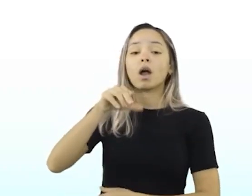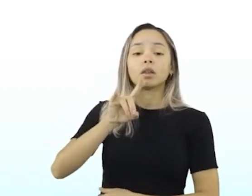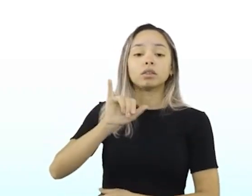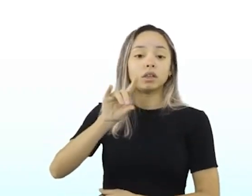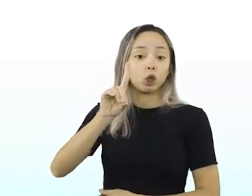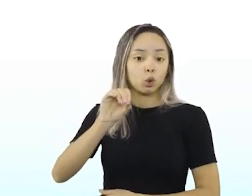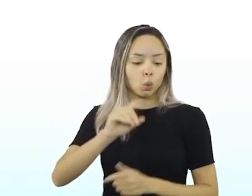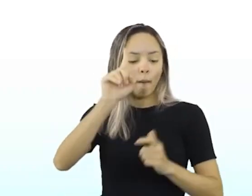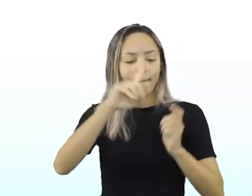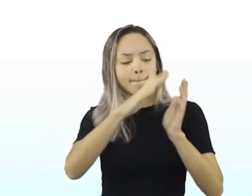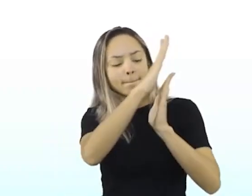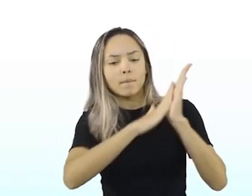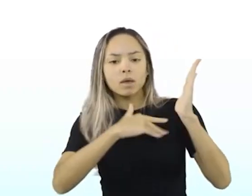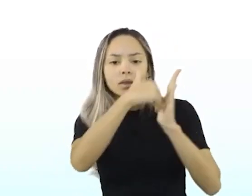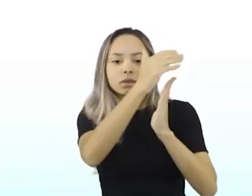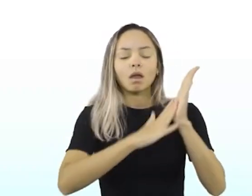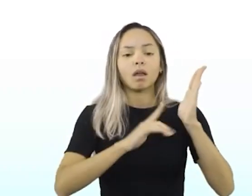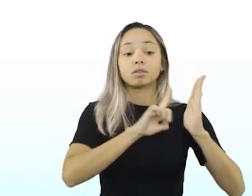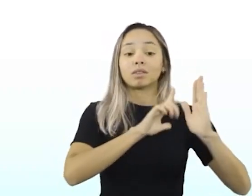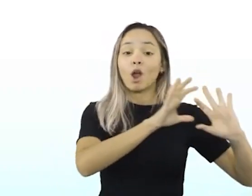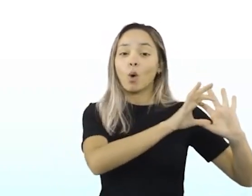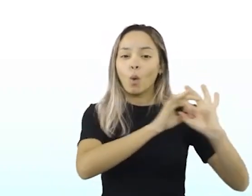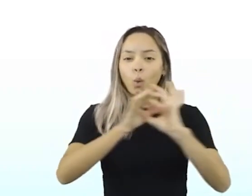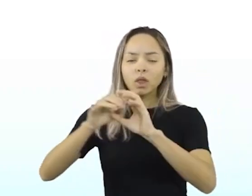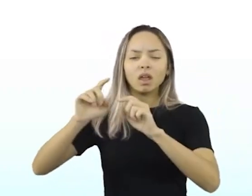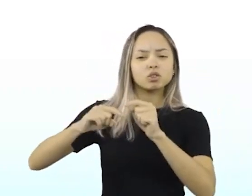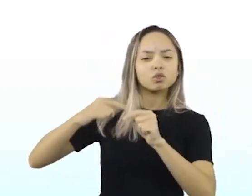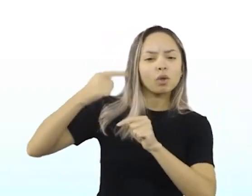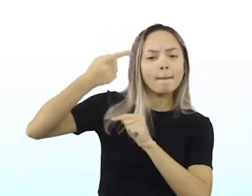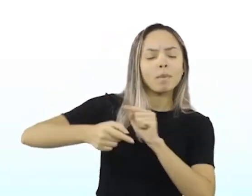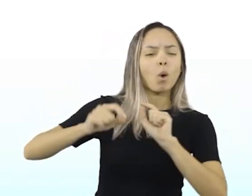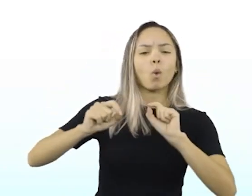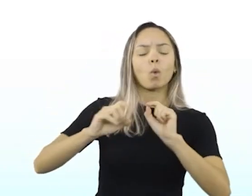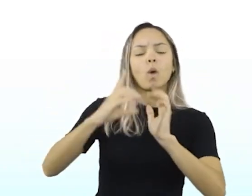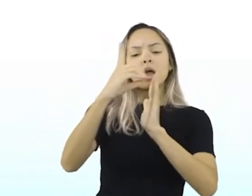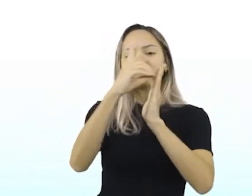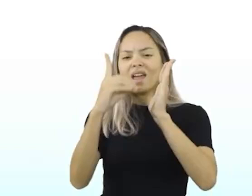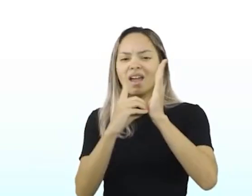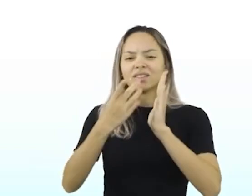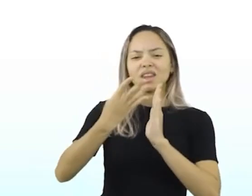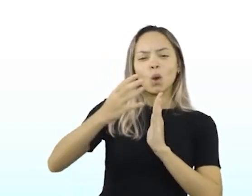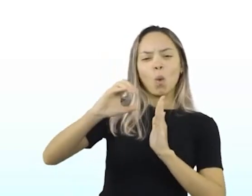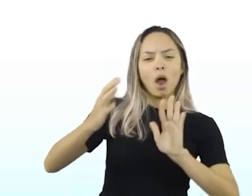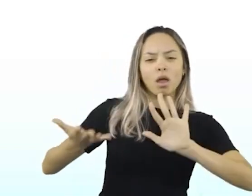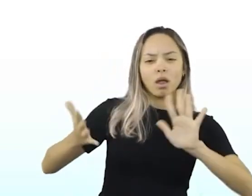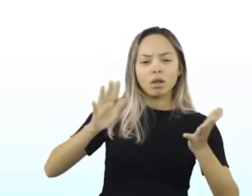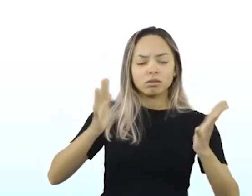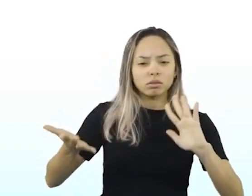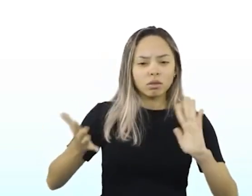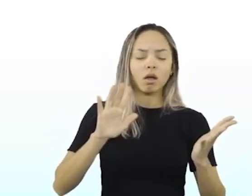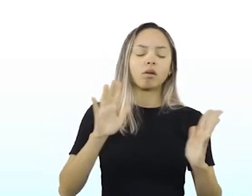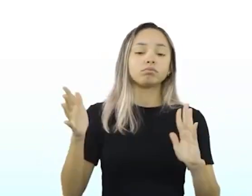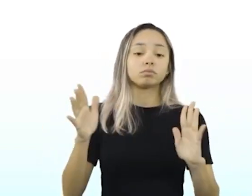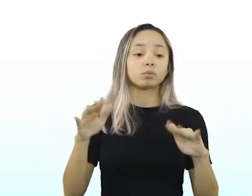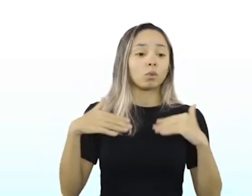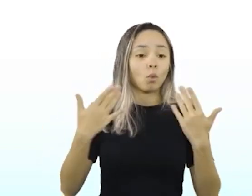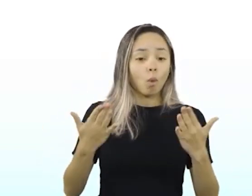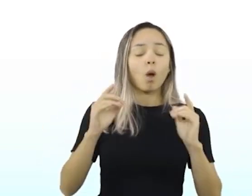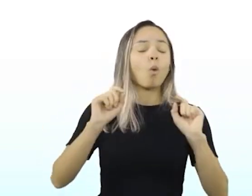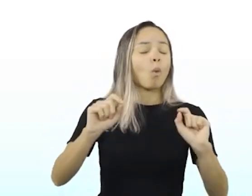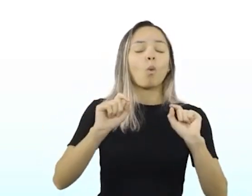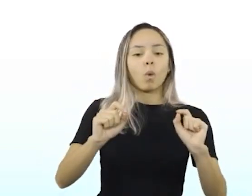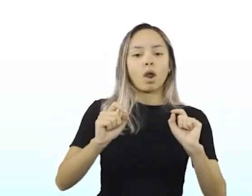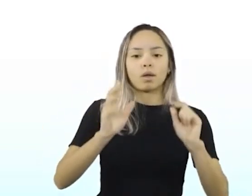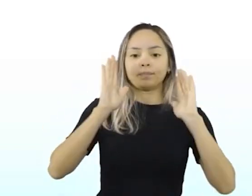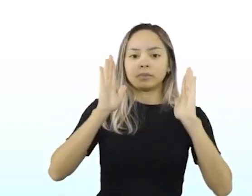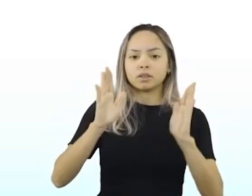foi pintado ali num contexto um pouco depois, na década de 40, onde já retrata,